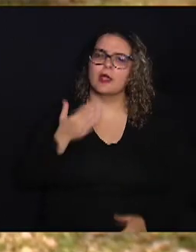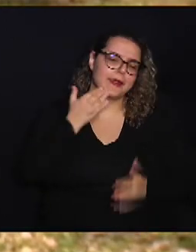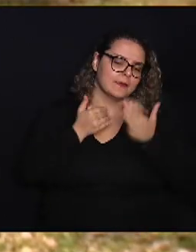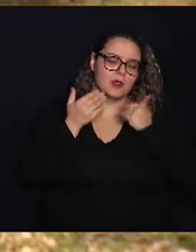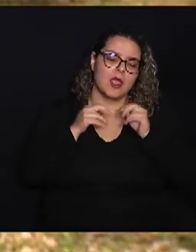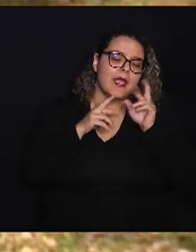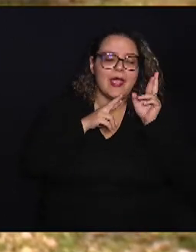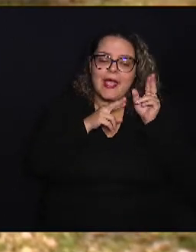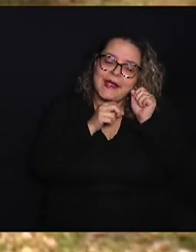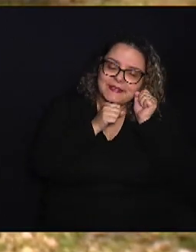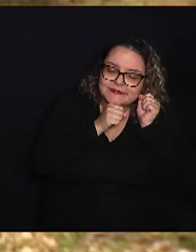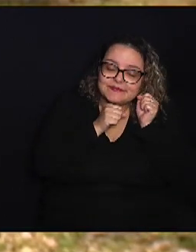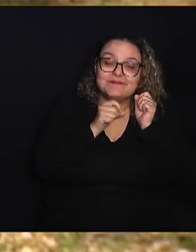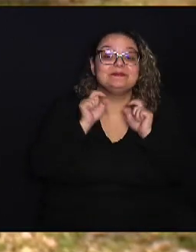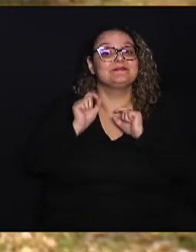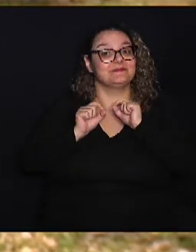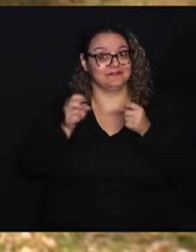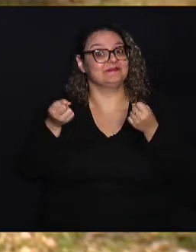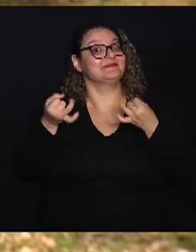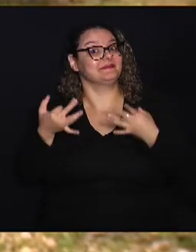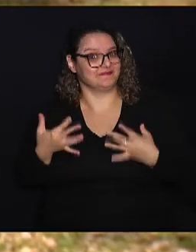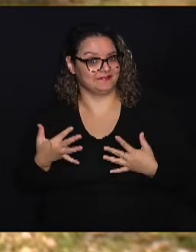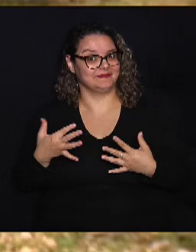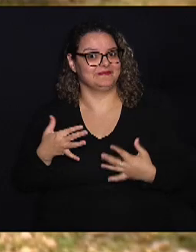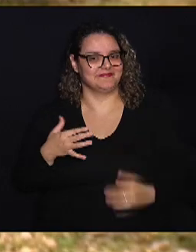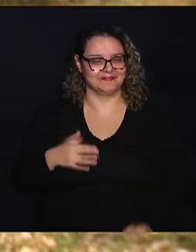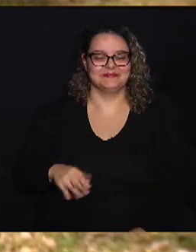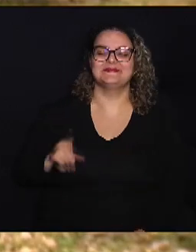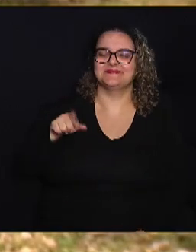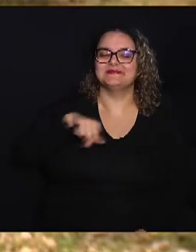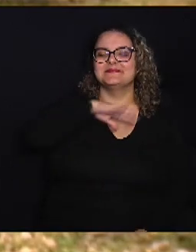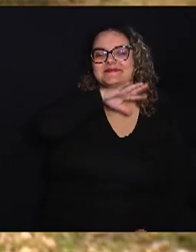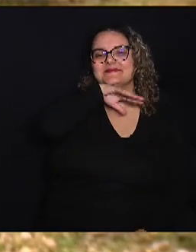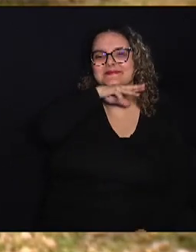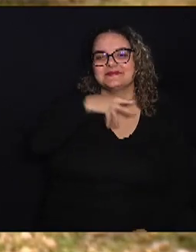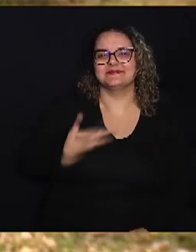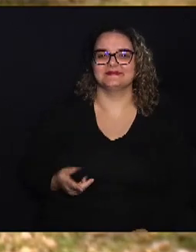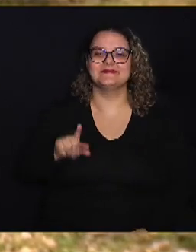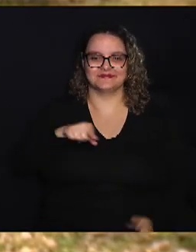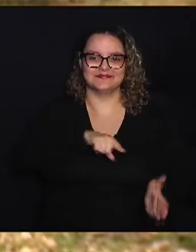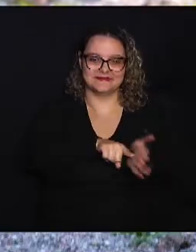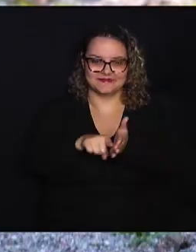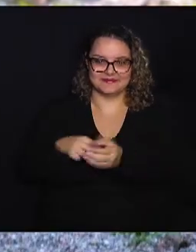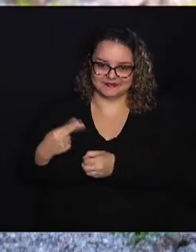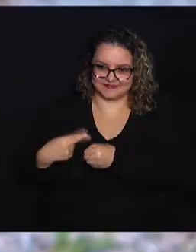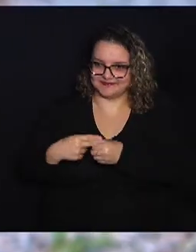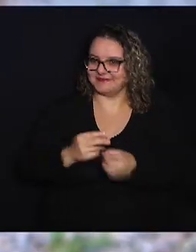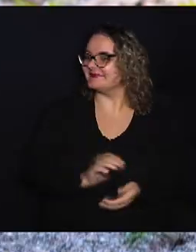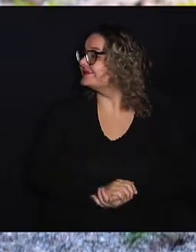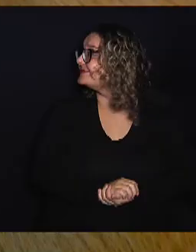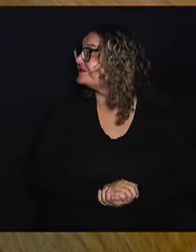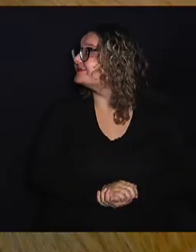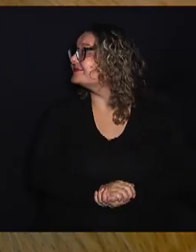e dormem. Quem vai explicar isso pra gente hoje no É o Bicho são pesquisadores da Unicamp.